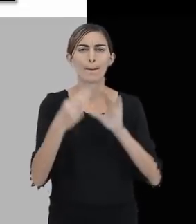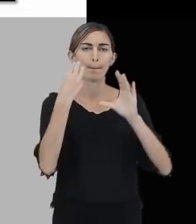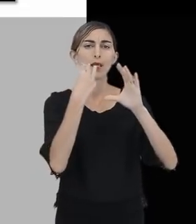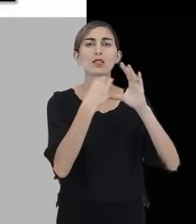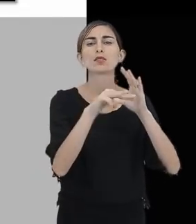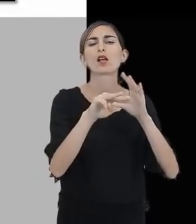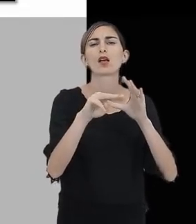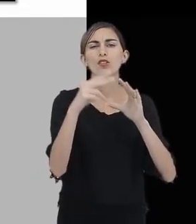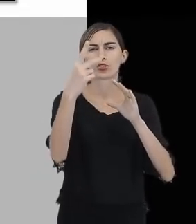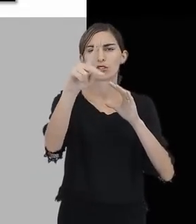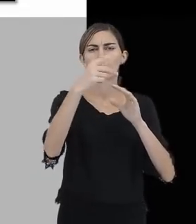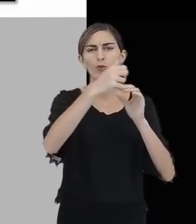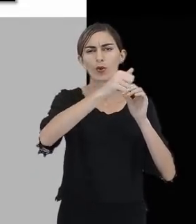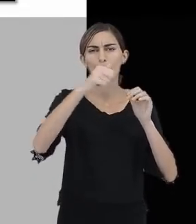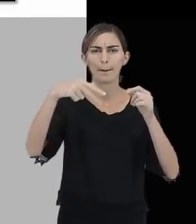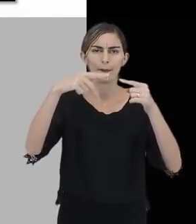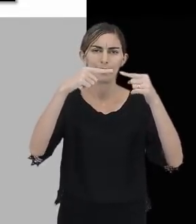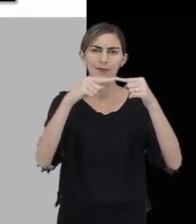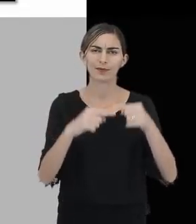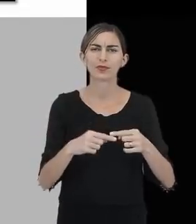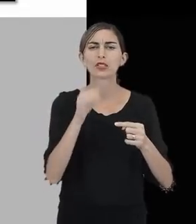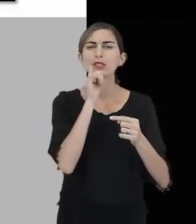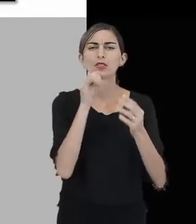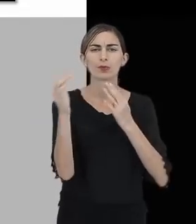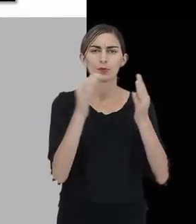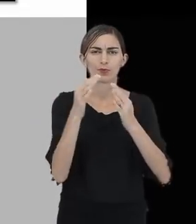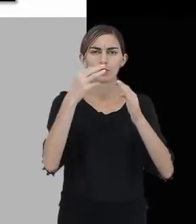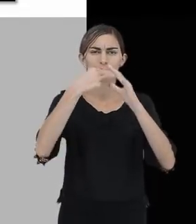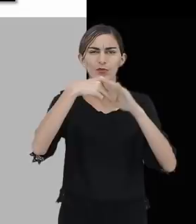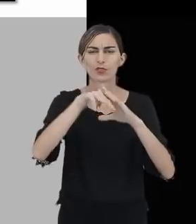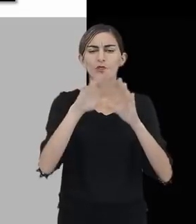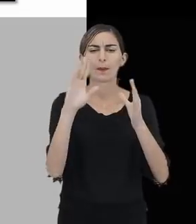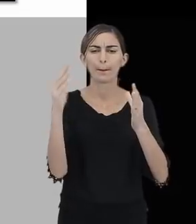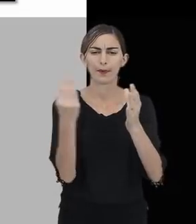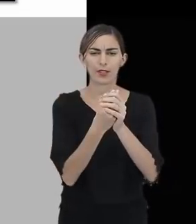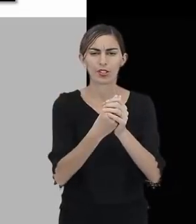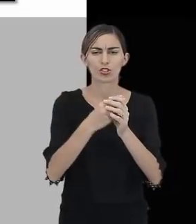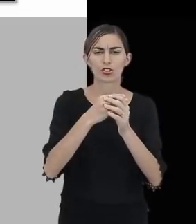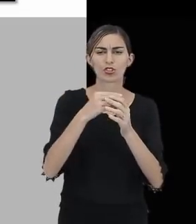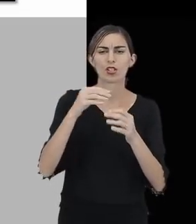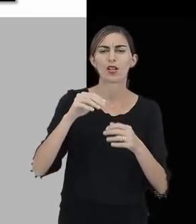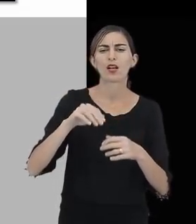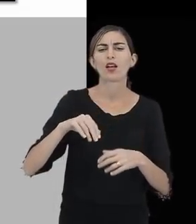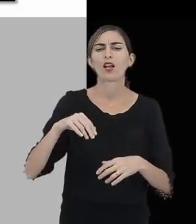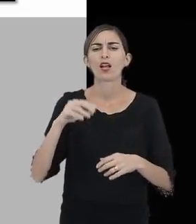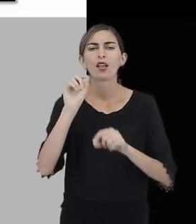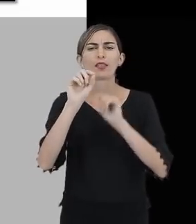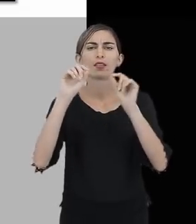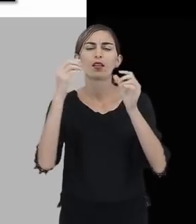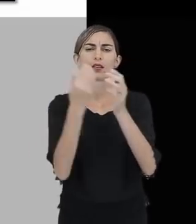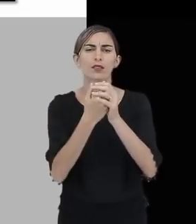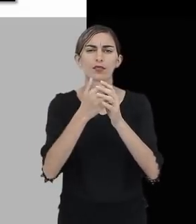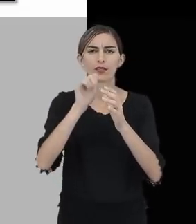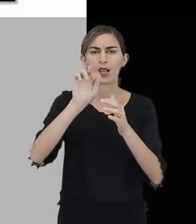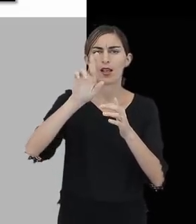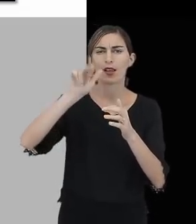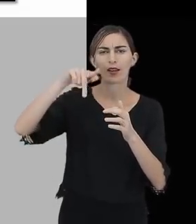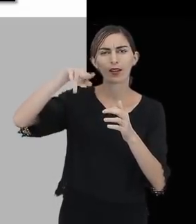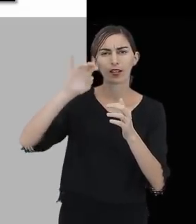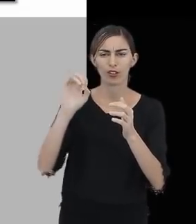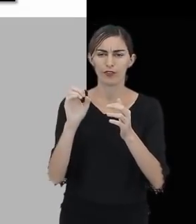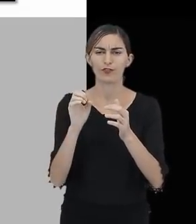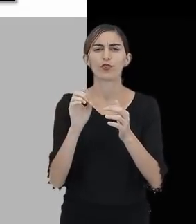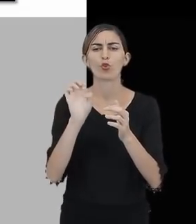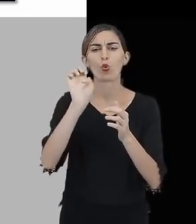as mensagens da sua aplicação. Então você pode ter, por exemplo, a pasta Values e dentro dela um arquivo chamado